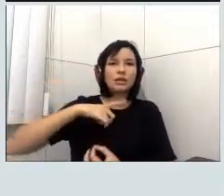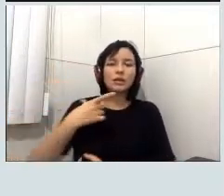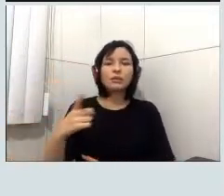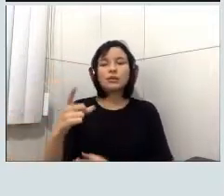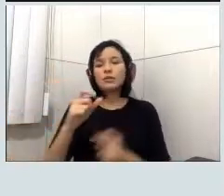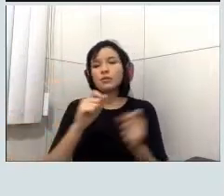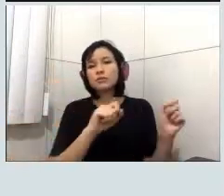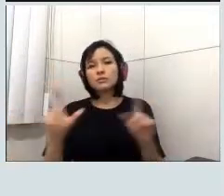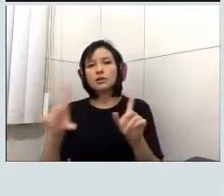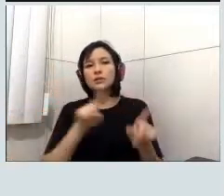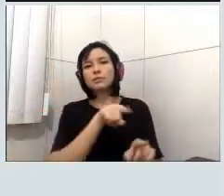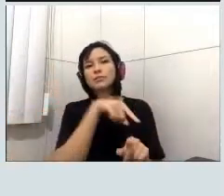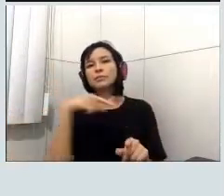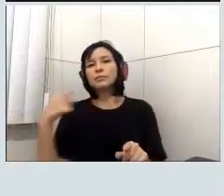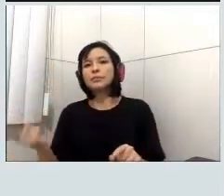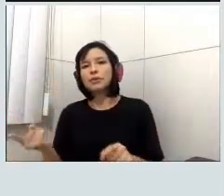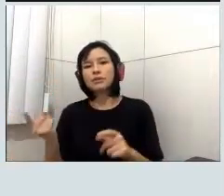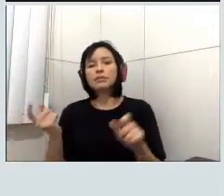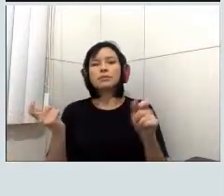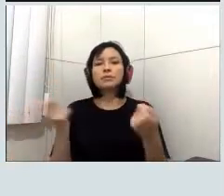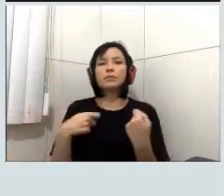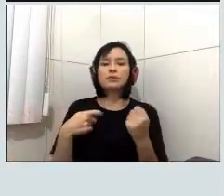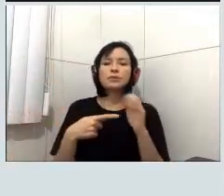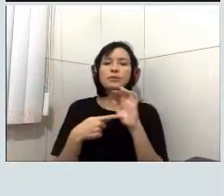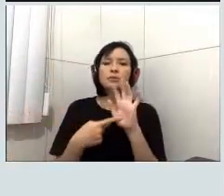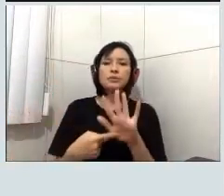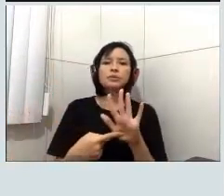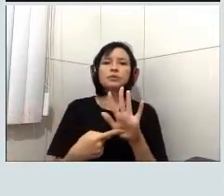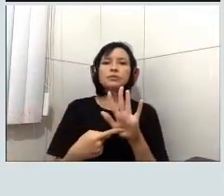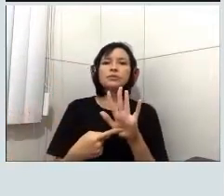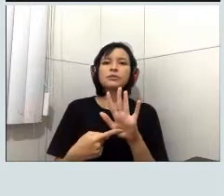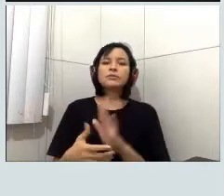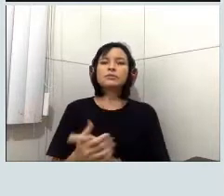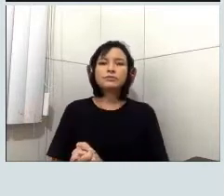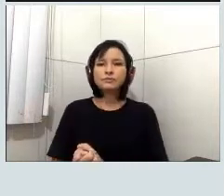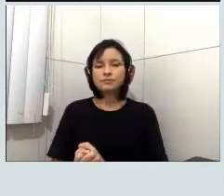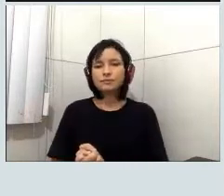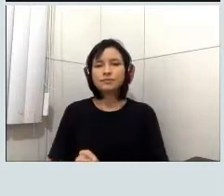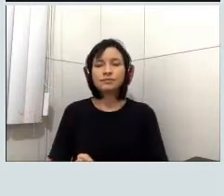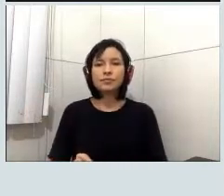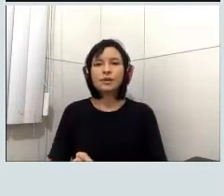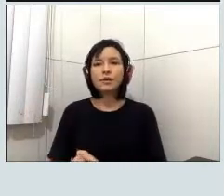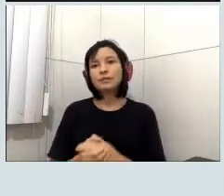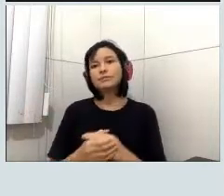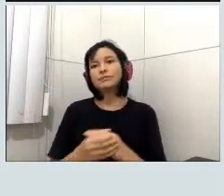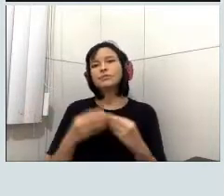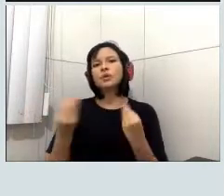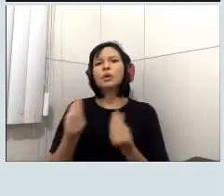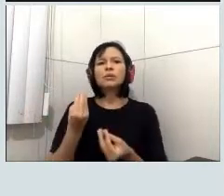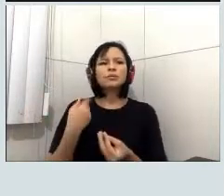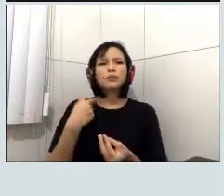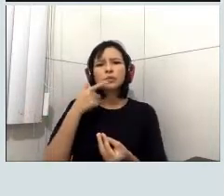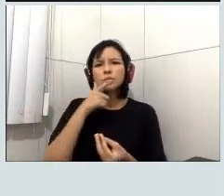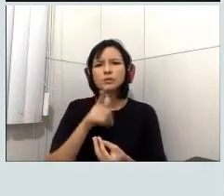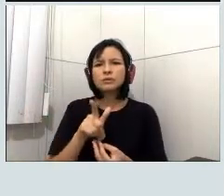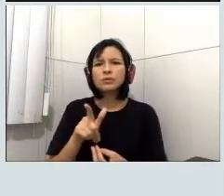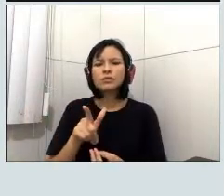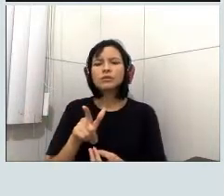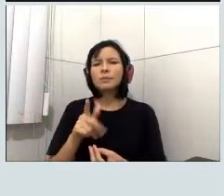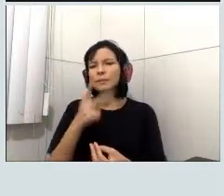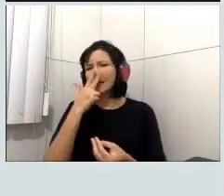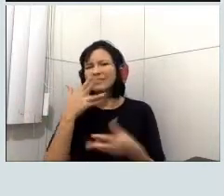slide, eu vou mostrar para vocês isso, de distintos e colineares, que acho que fica um pouquinho